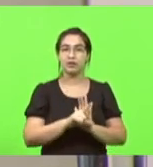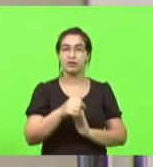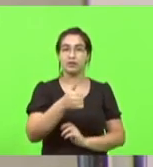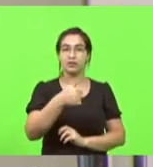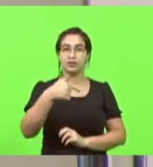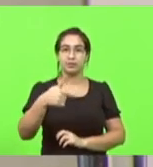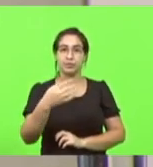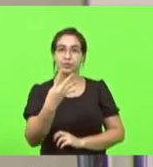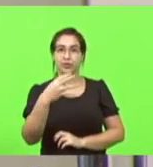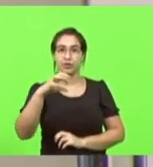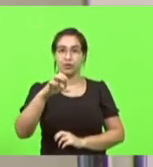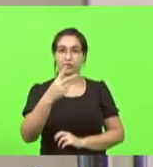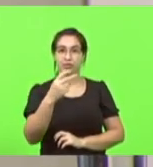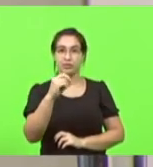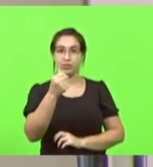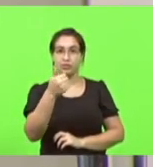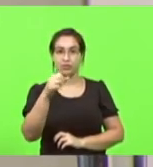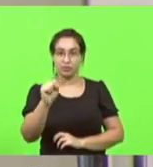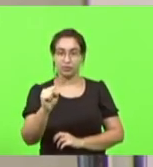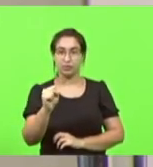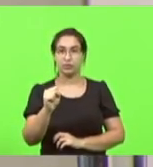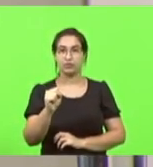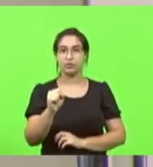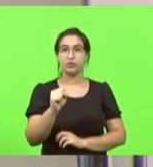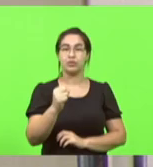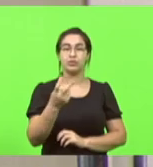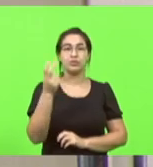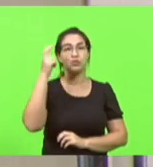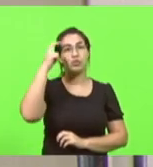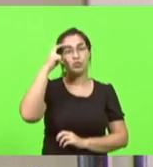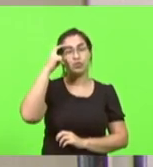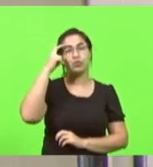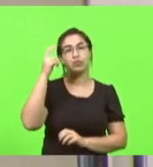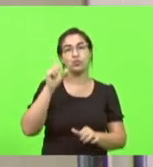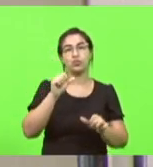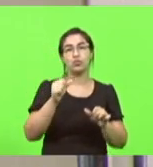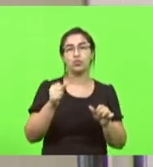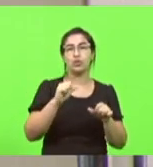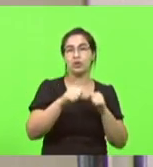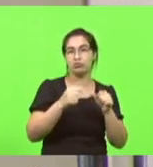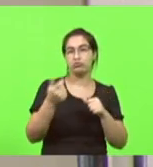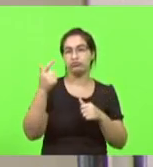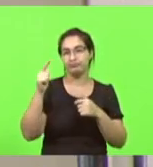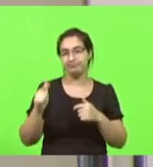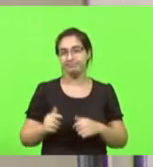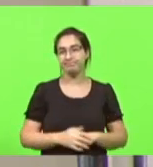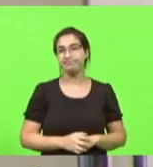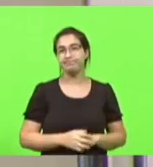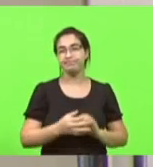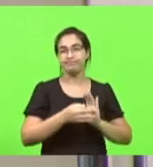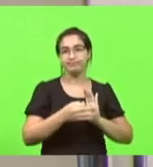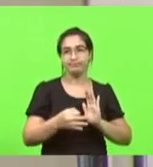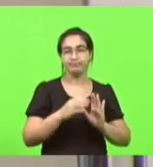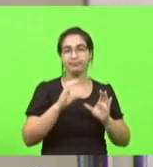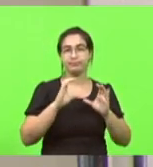17.449-2018, que institui o Sistema Estadual de Cultura e estabelece outras providências. Parecer da Comissão de Constituição e Justiça pela